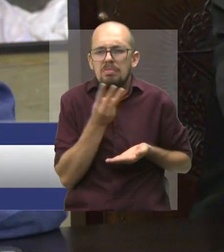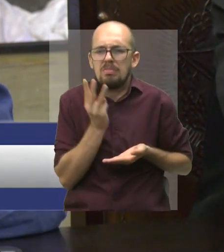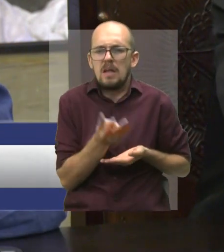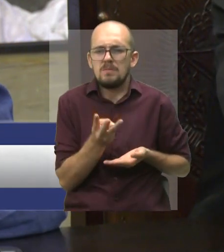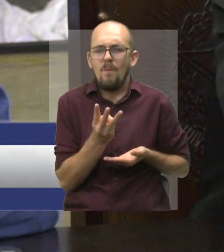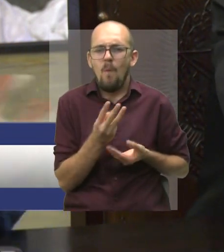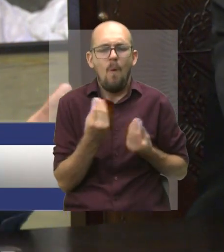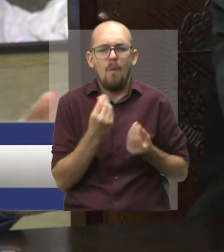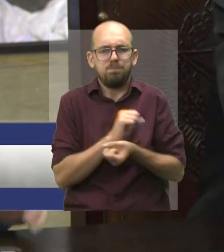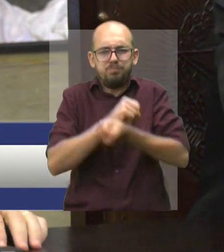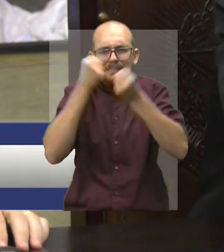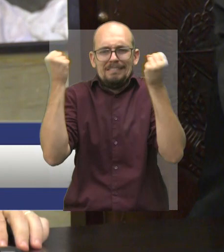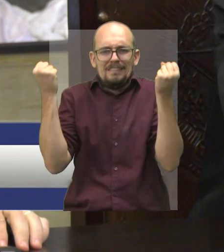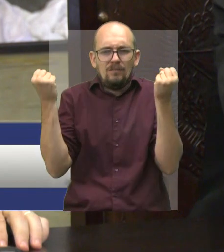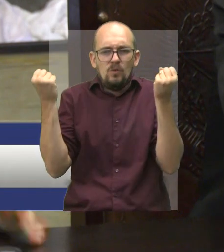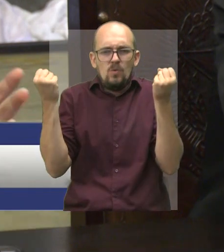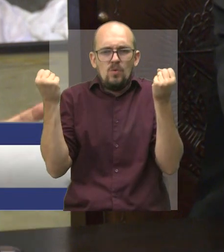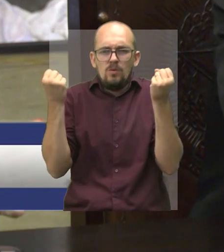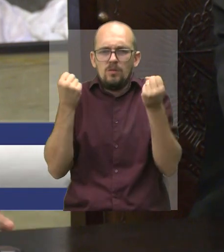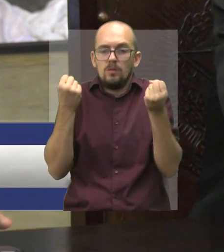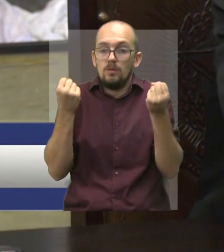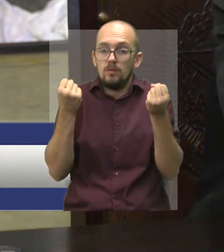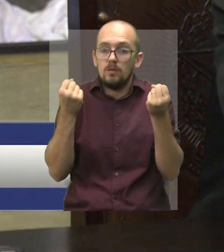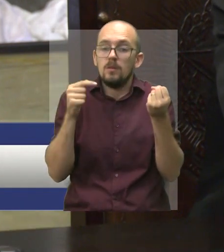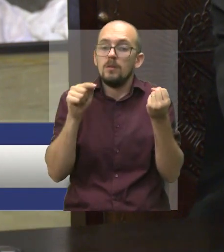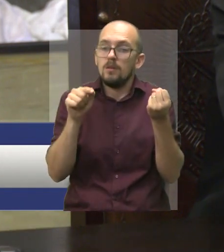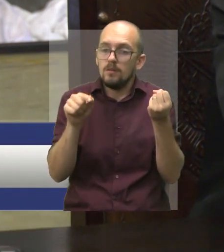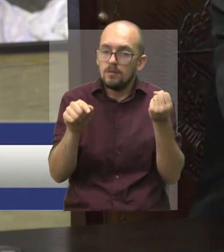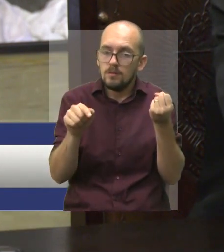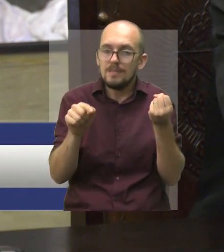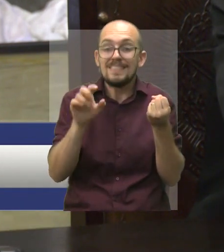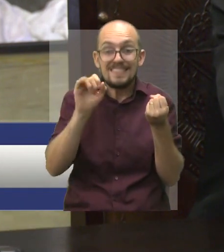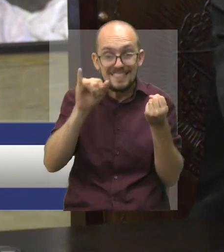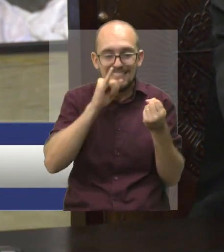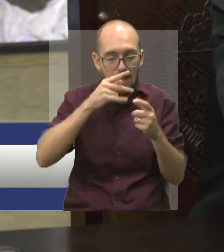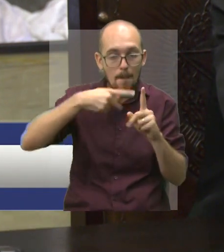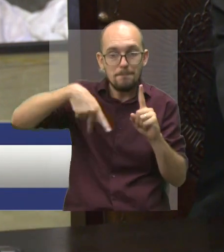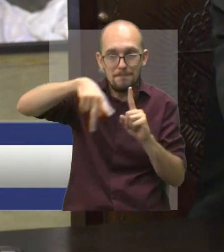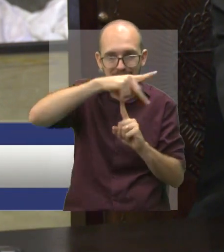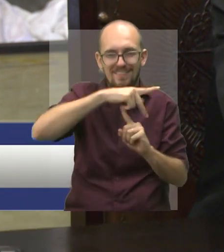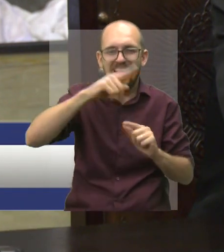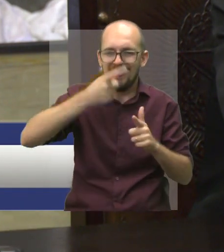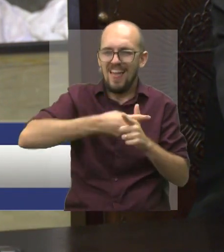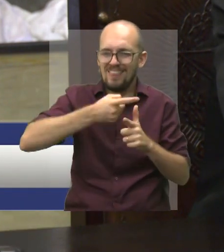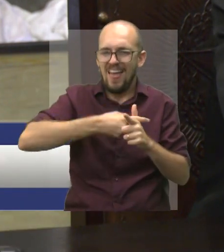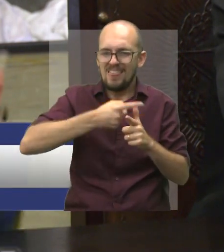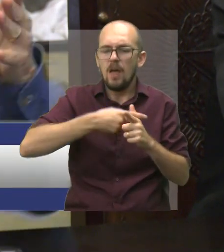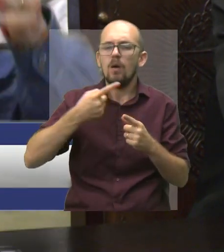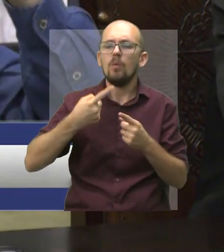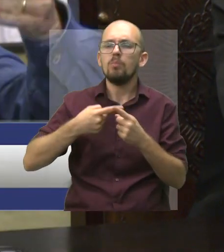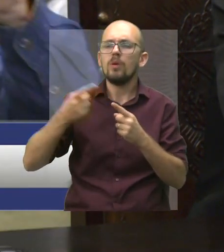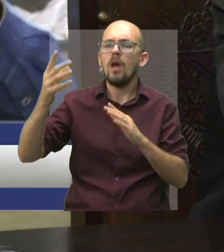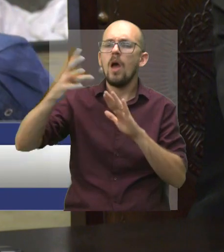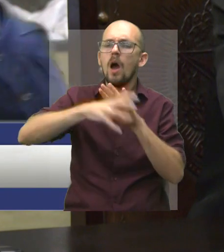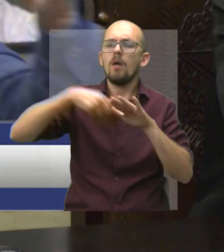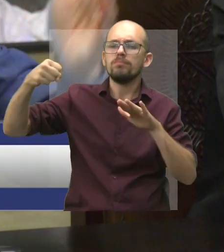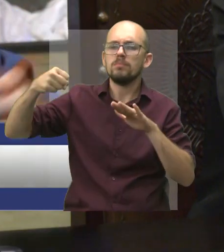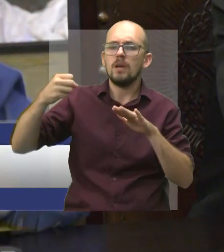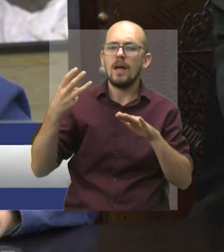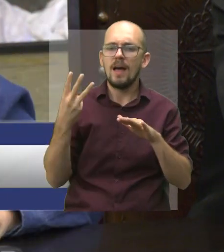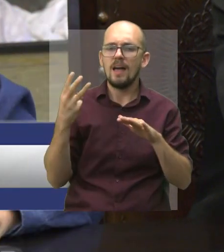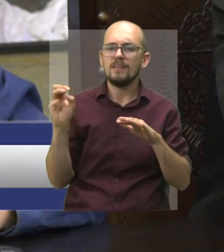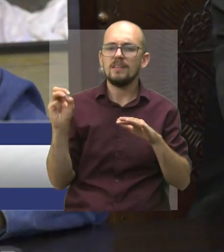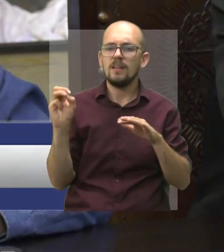para o meu vizinho? Não dá. Ora, se a Previdência é deficitária, como eles falam, como que tira